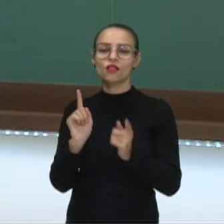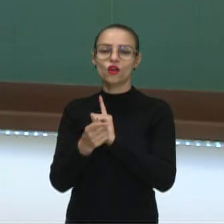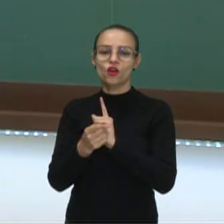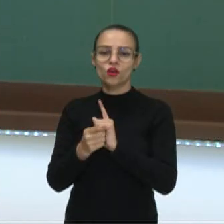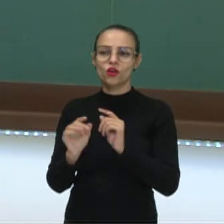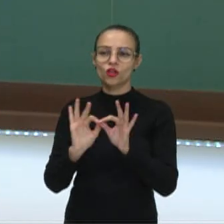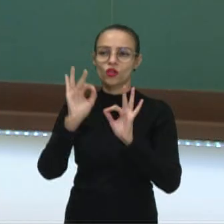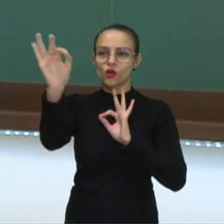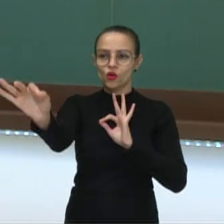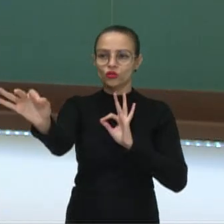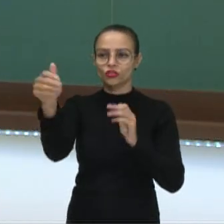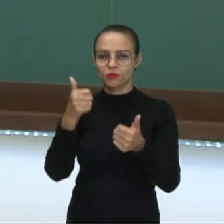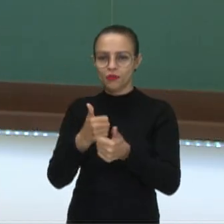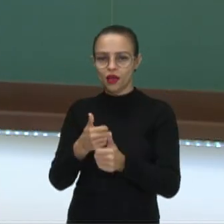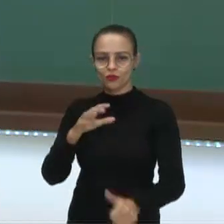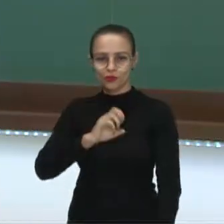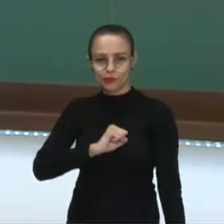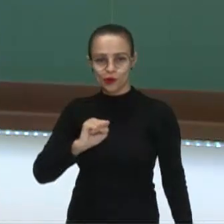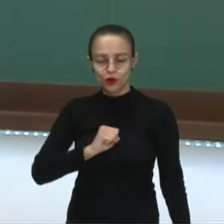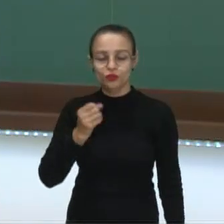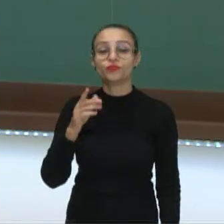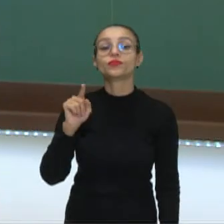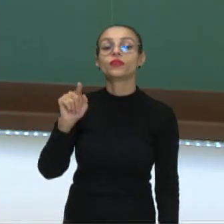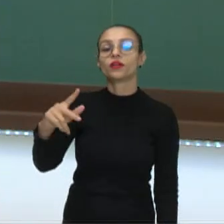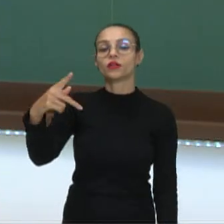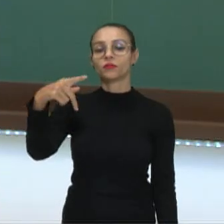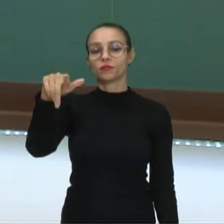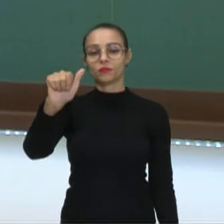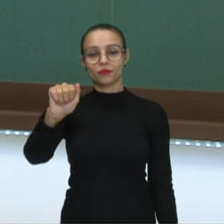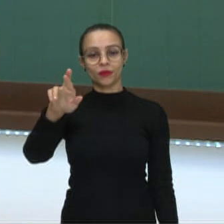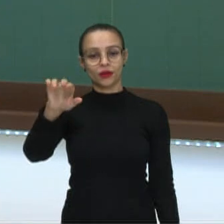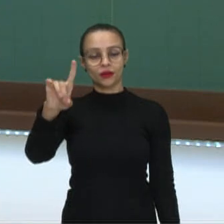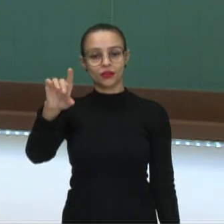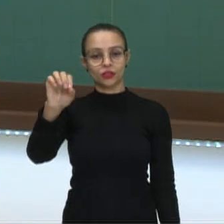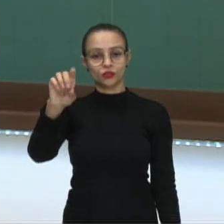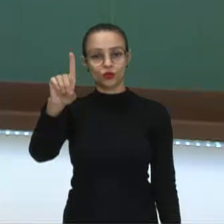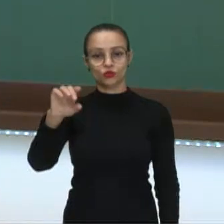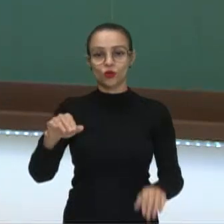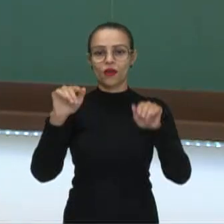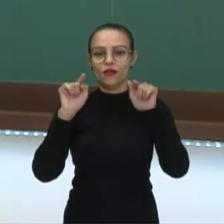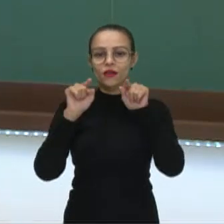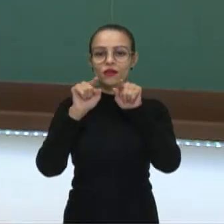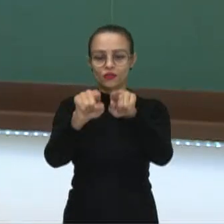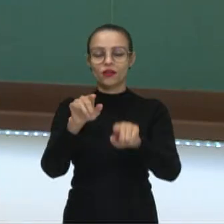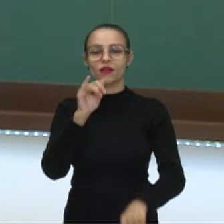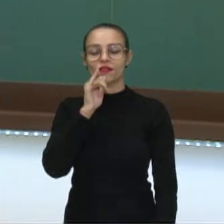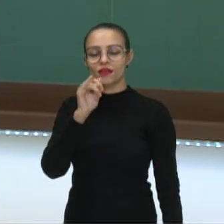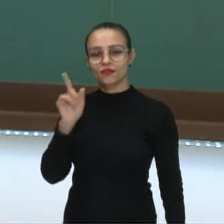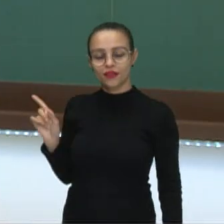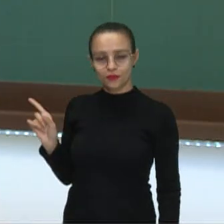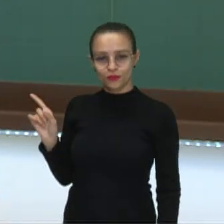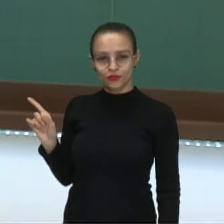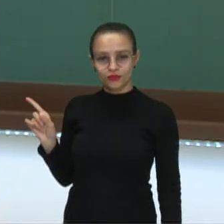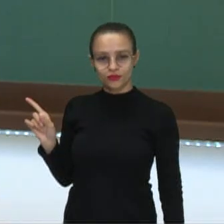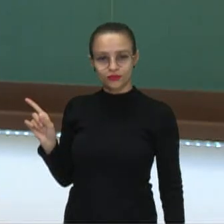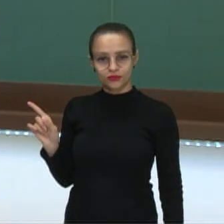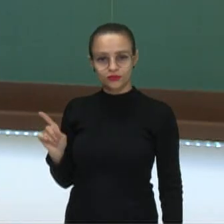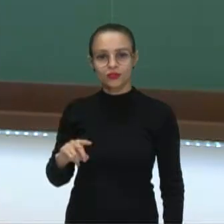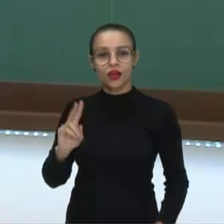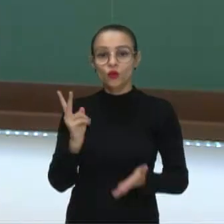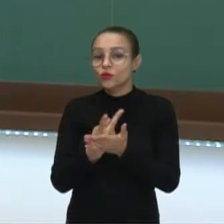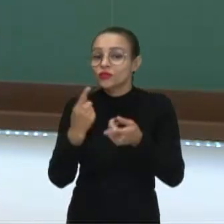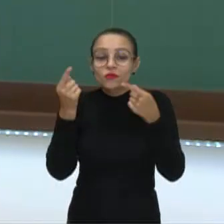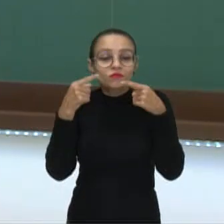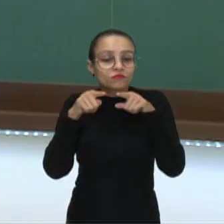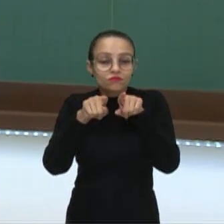perto, amor, ódio. No paradoxo, a diferença é a simultaneidade, como acontece aqui, ó, ou seja, acontecendo ao